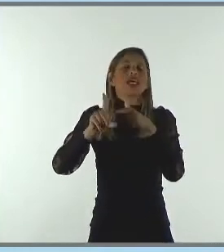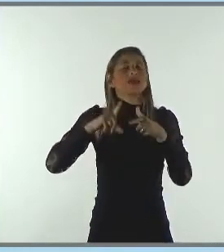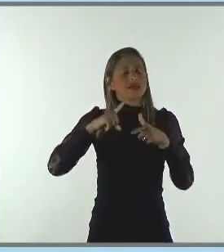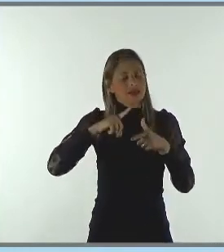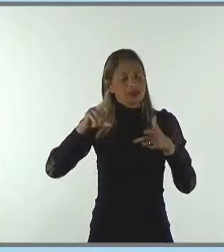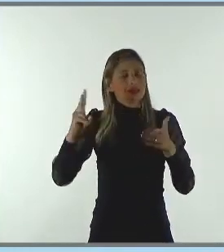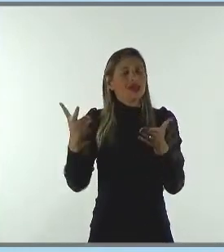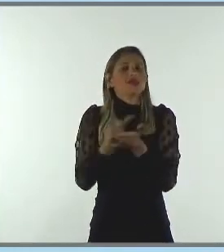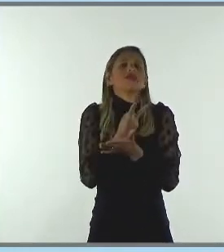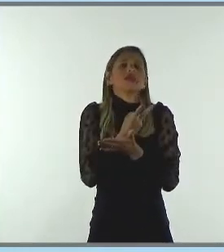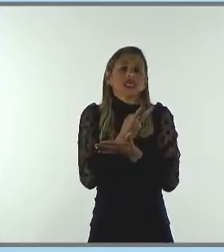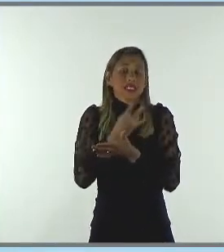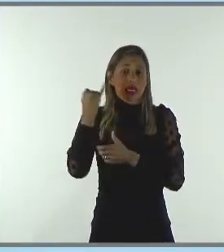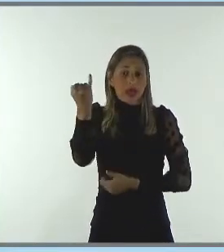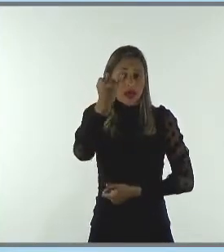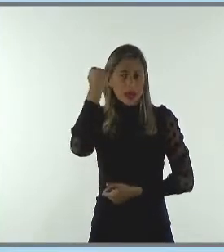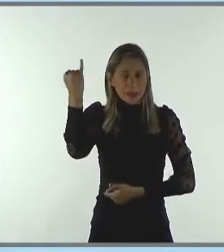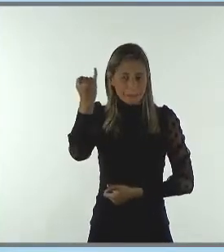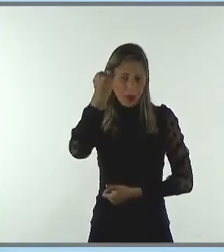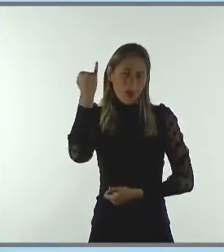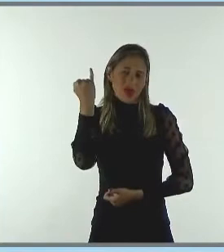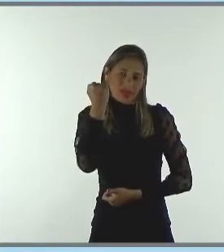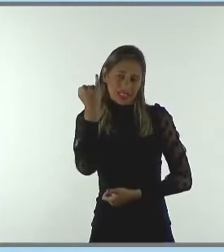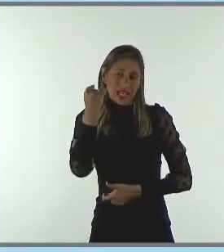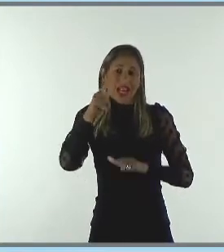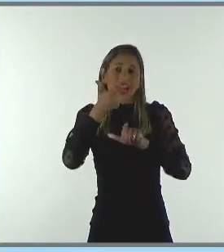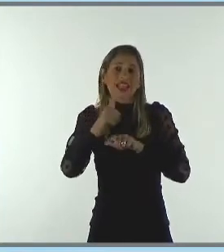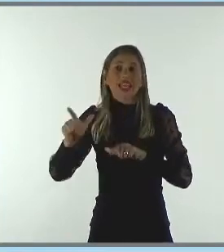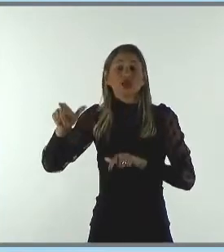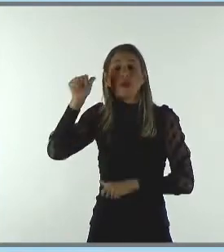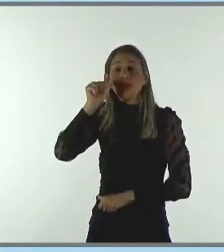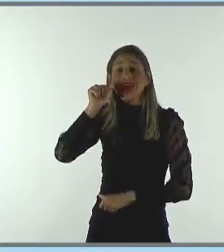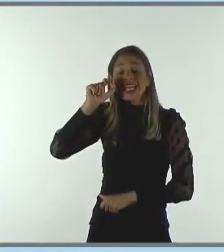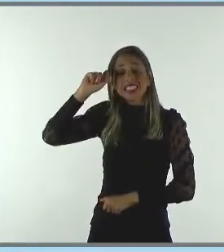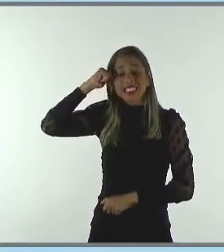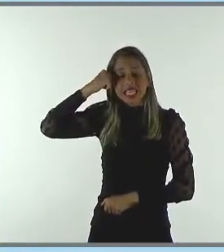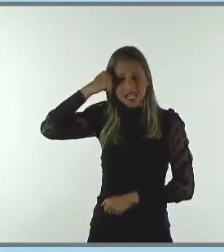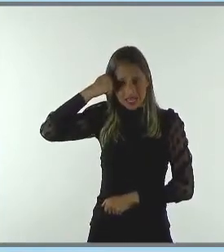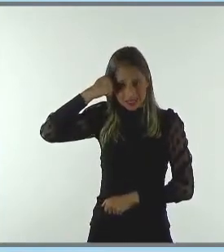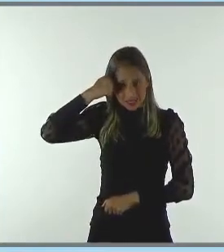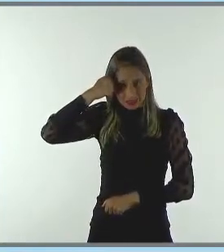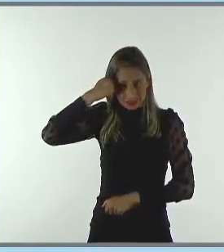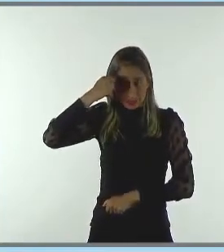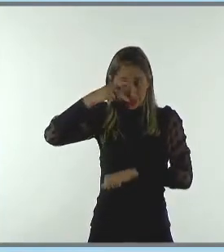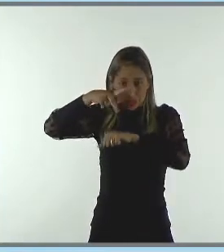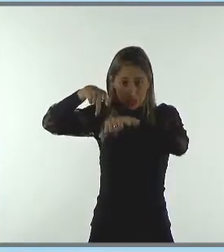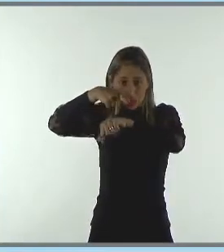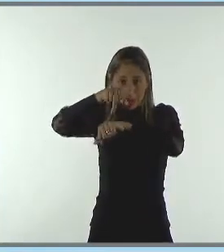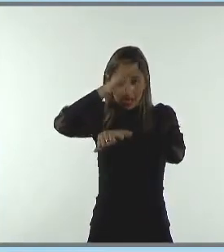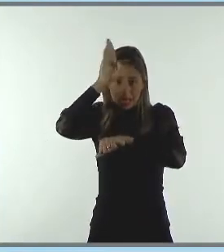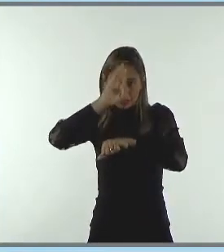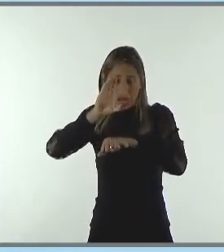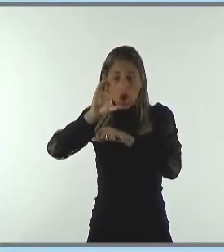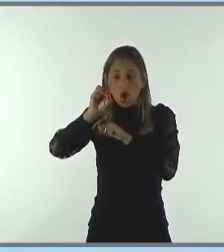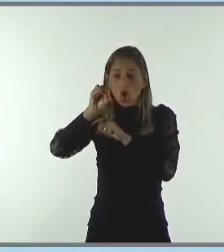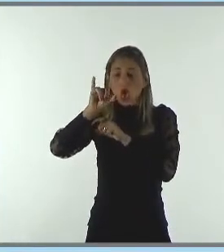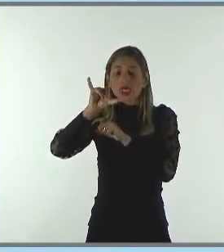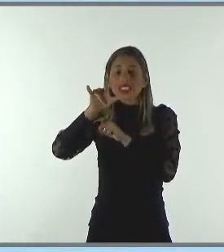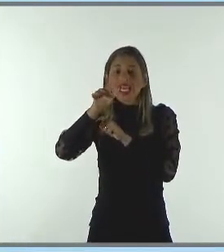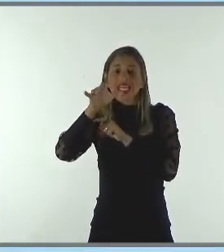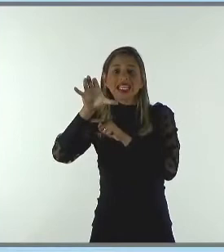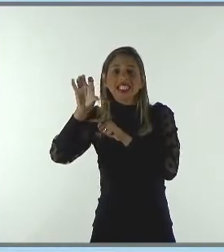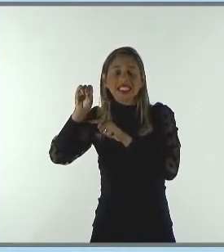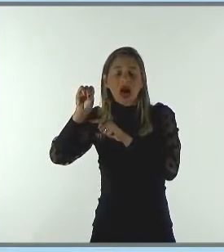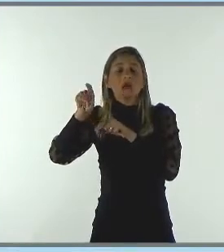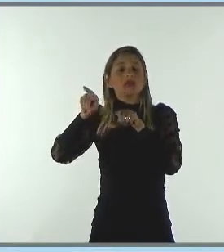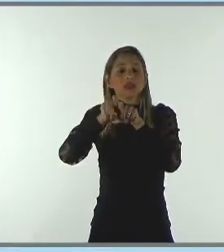grande importância na literatura de mulheres negras no Brasil, mas não só. Conceição tem proposto uma